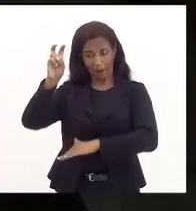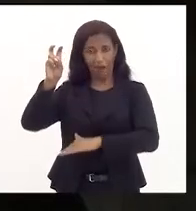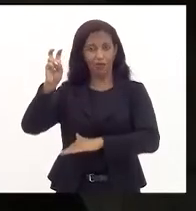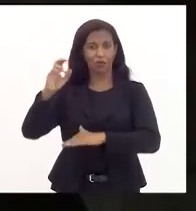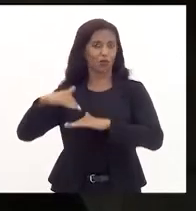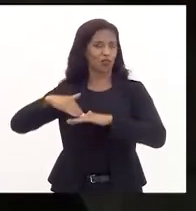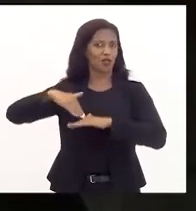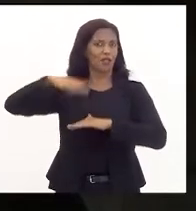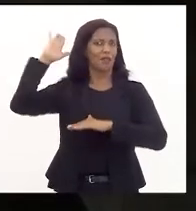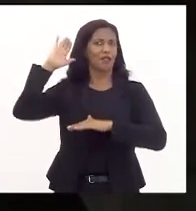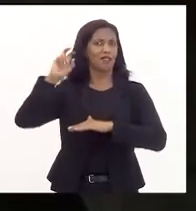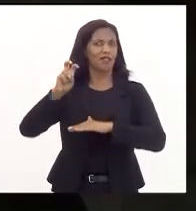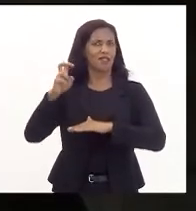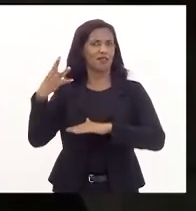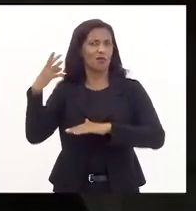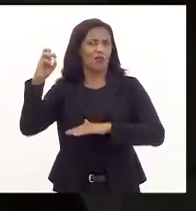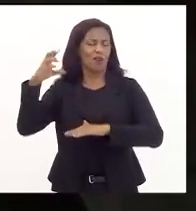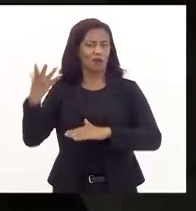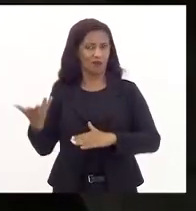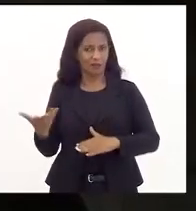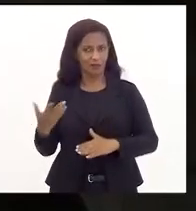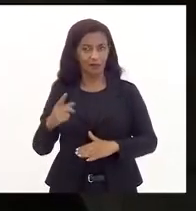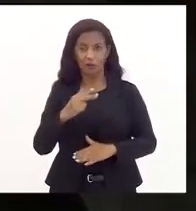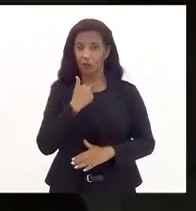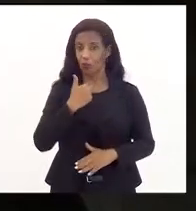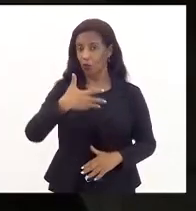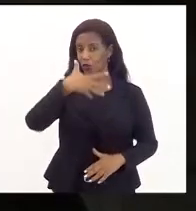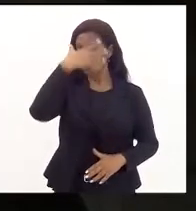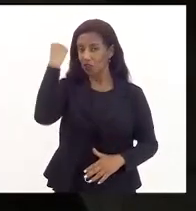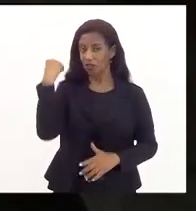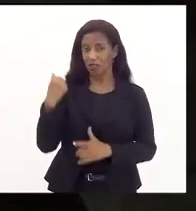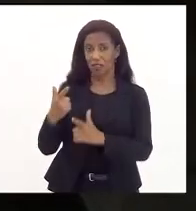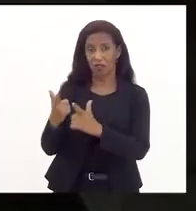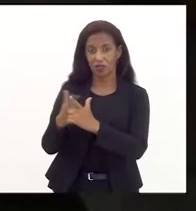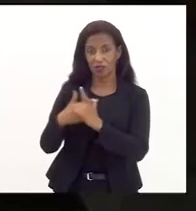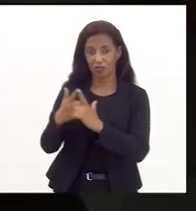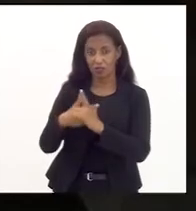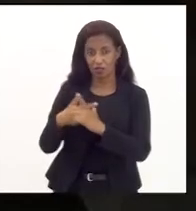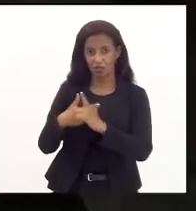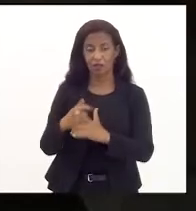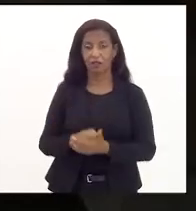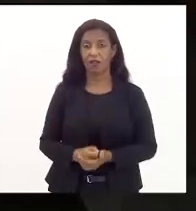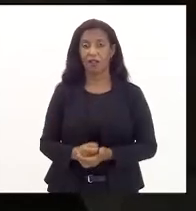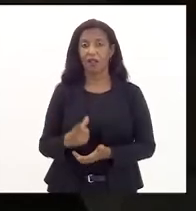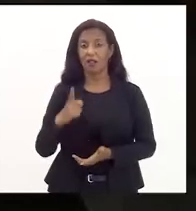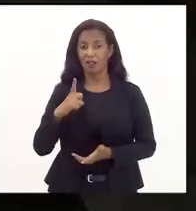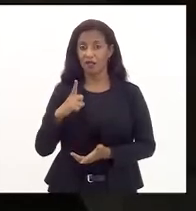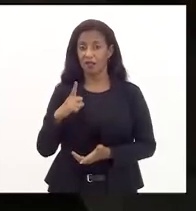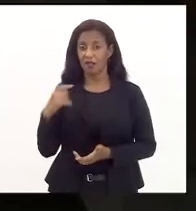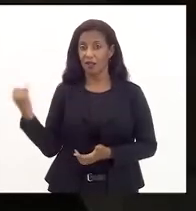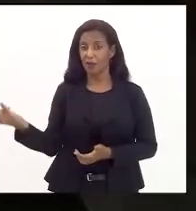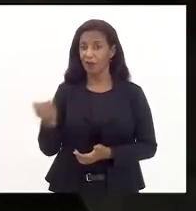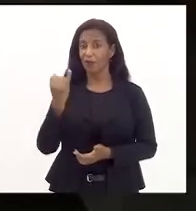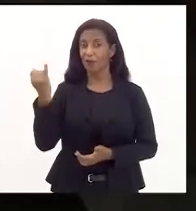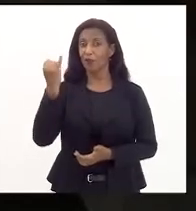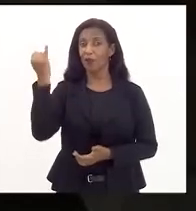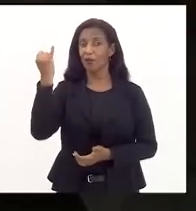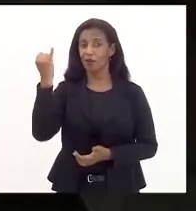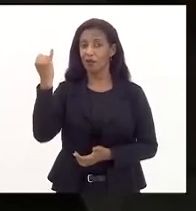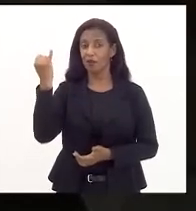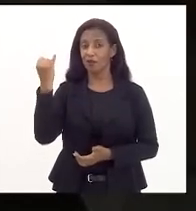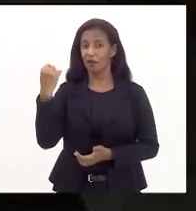de 5,40. Não esquecer que as nossas dívidas têm o componente de moeda